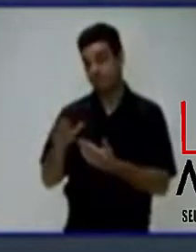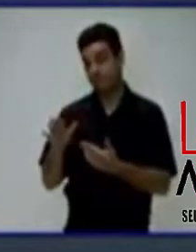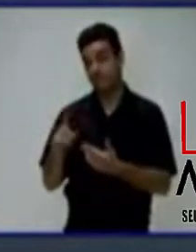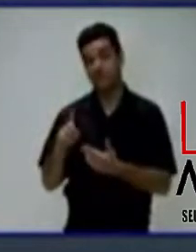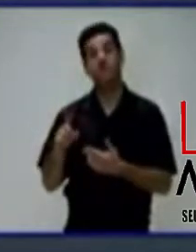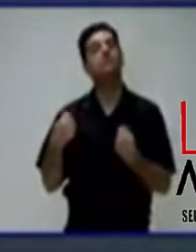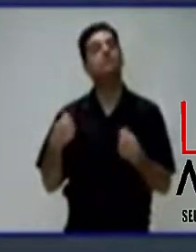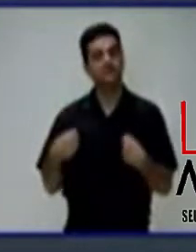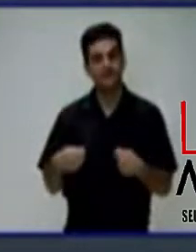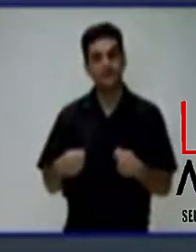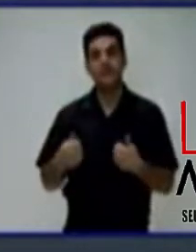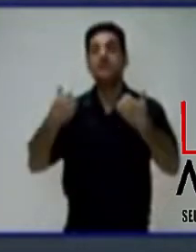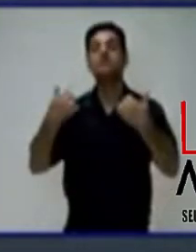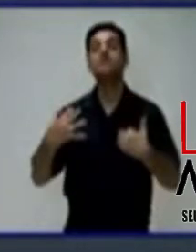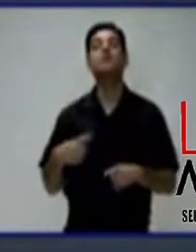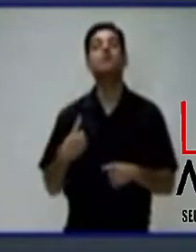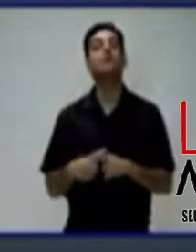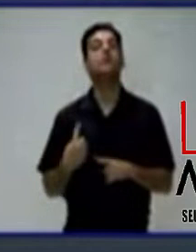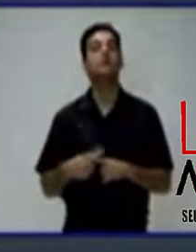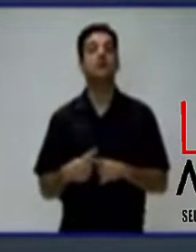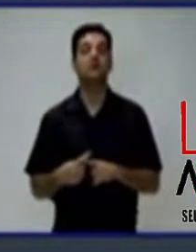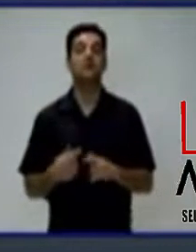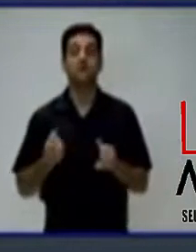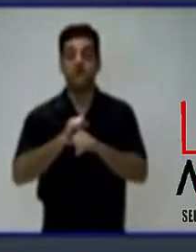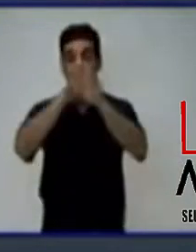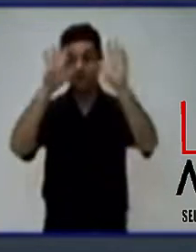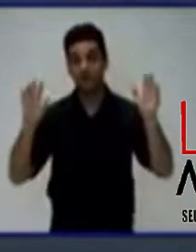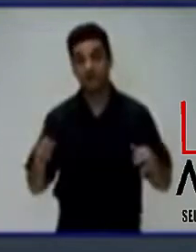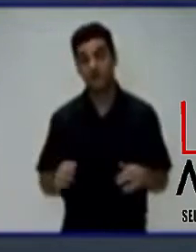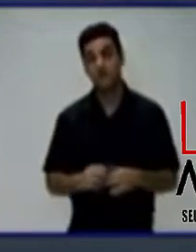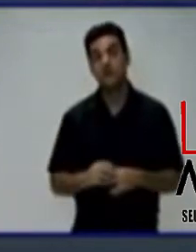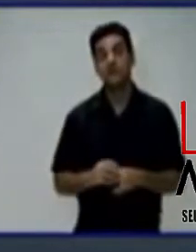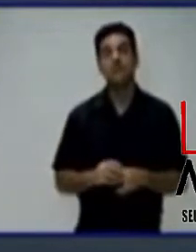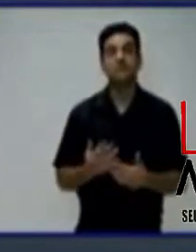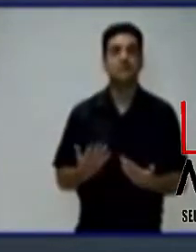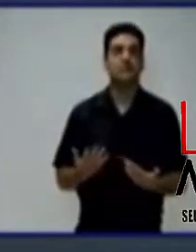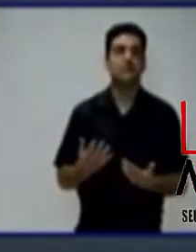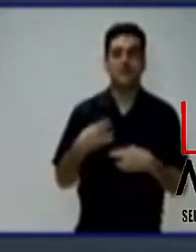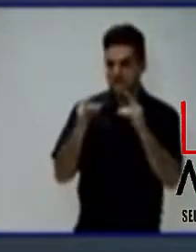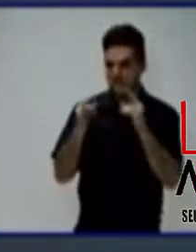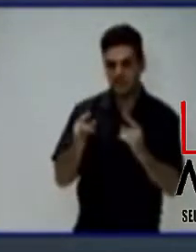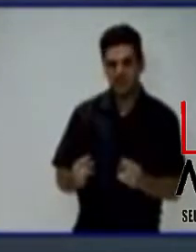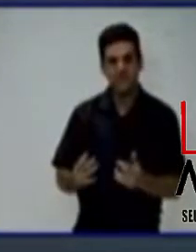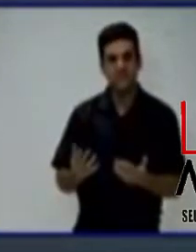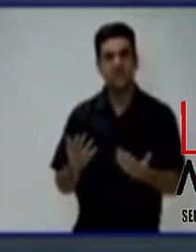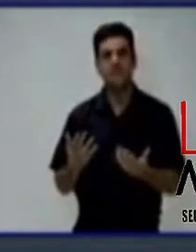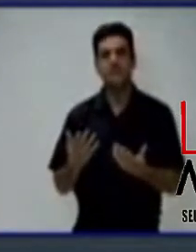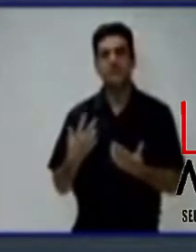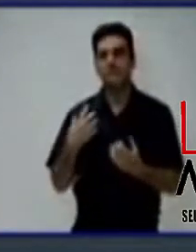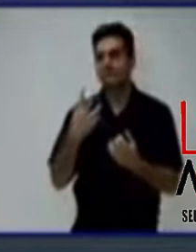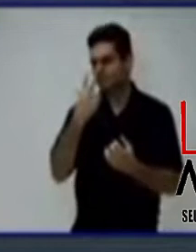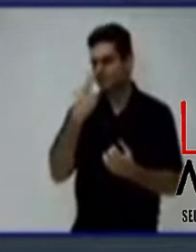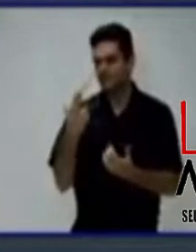é preciso aferir, à luz do caso concreto, se há elementos que